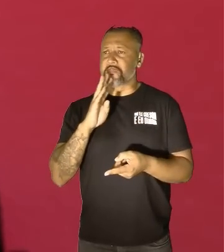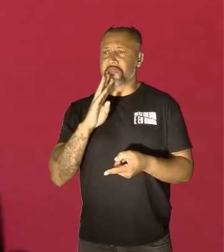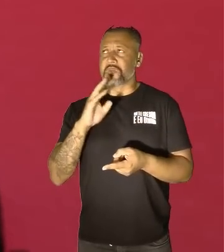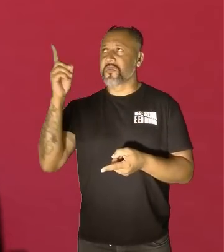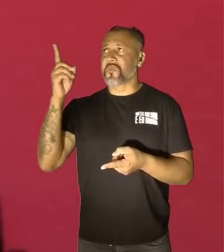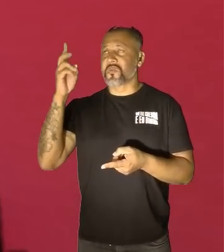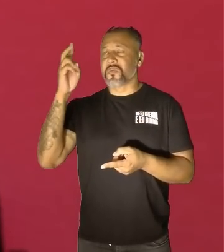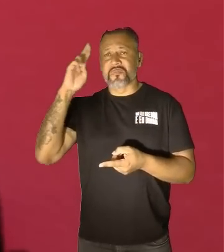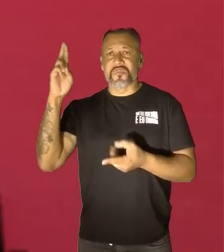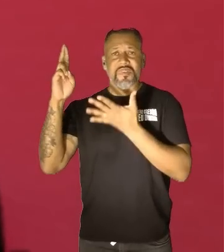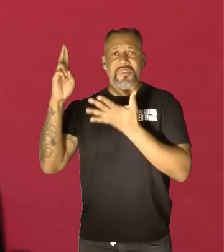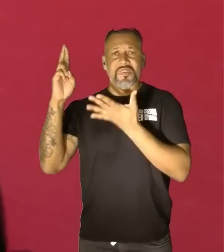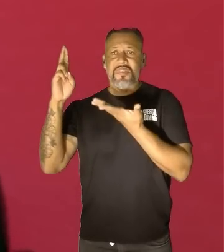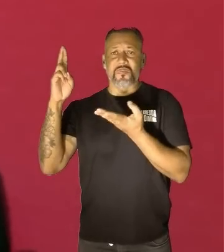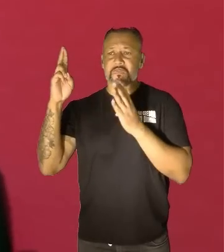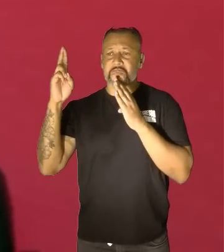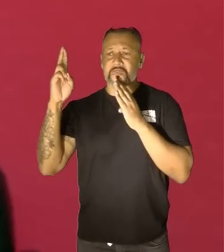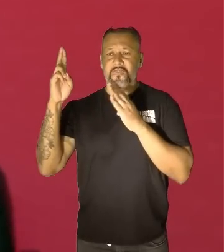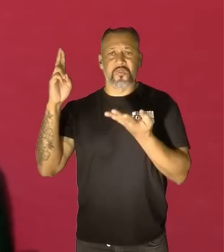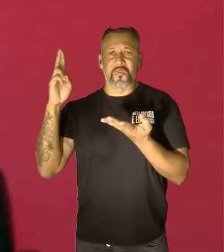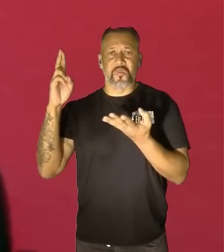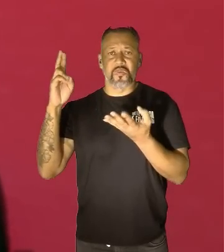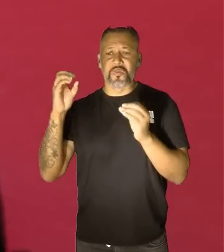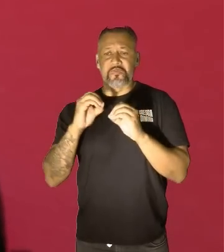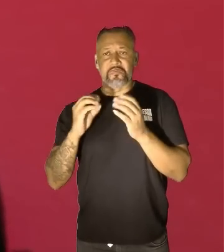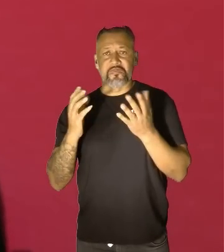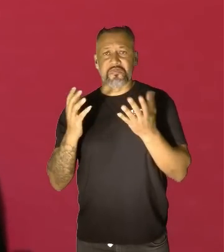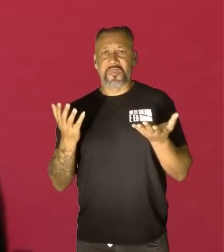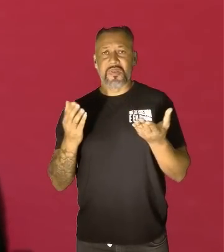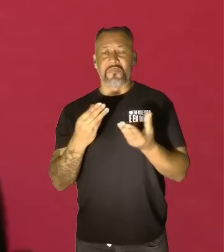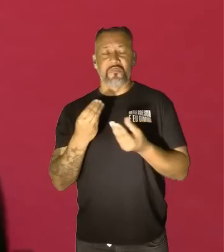Como que eu posso falar em nome de alguém que eu não conheço?